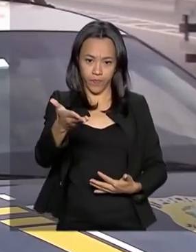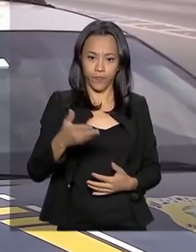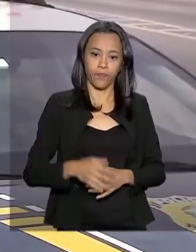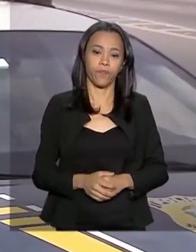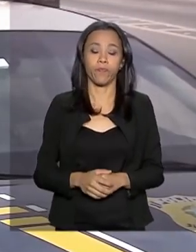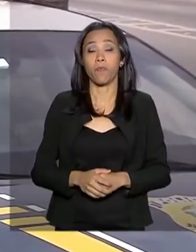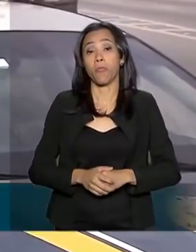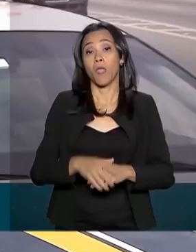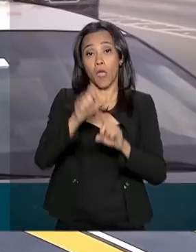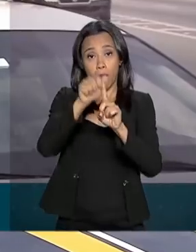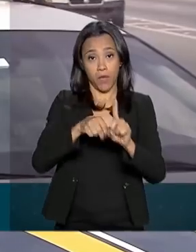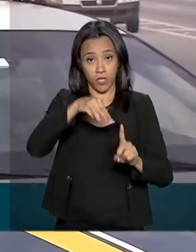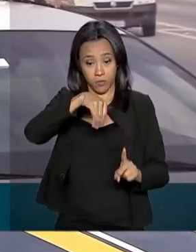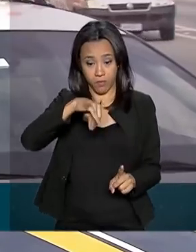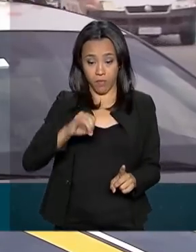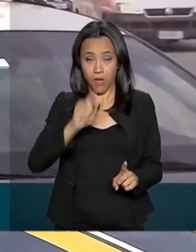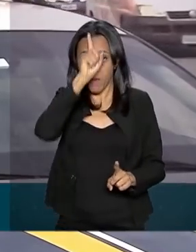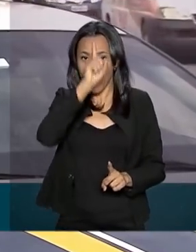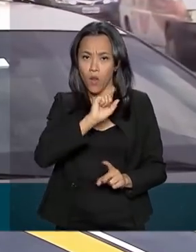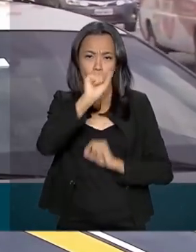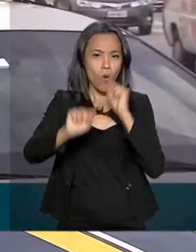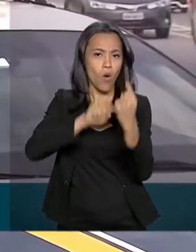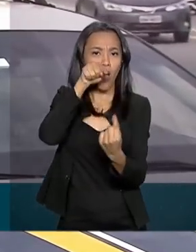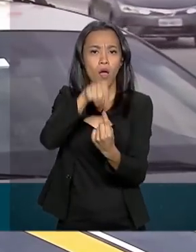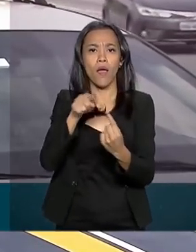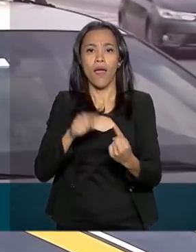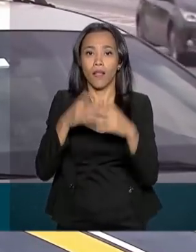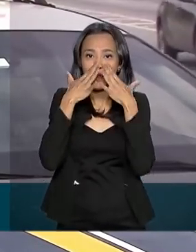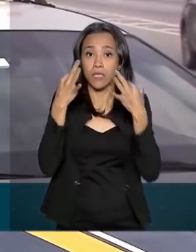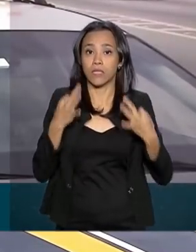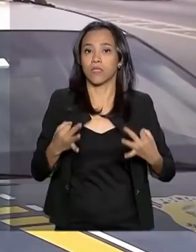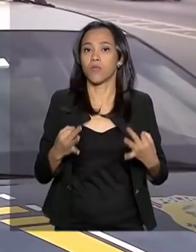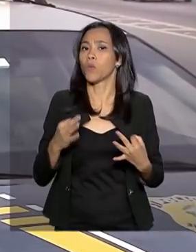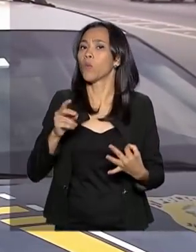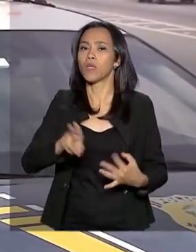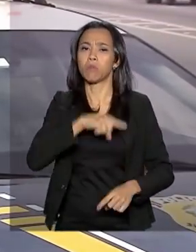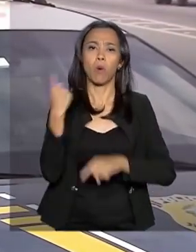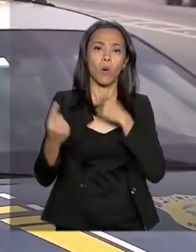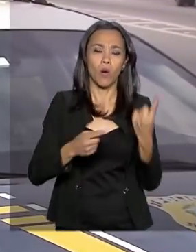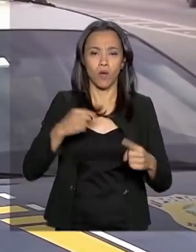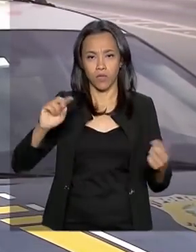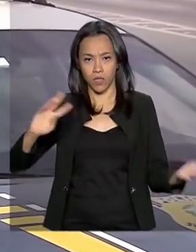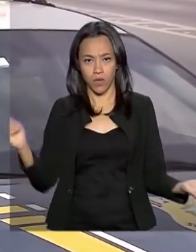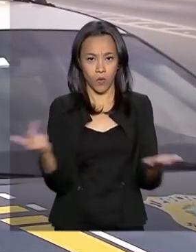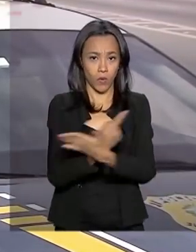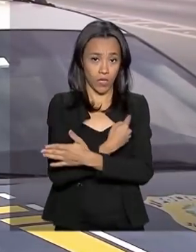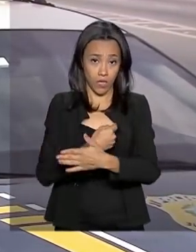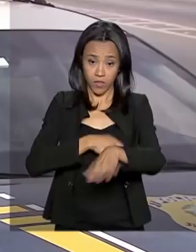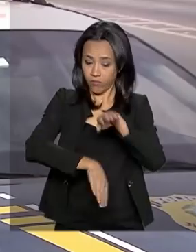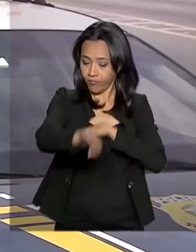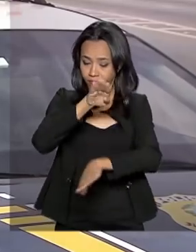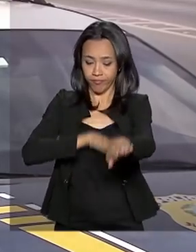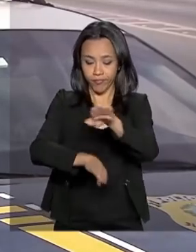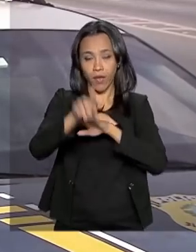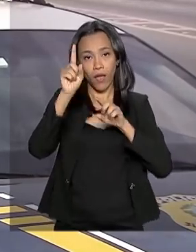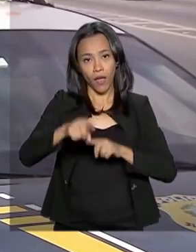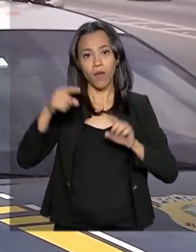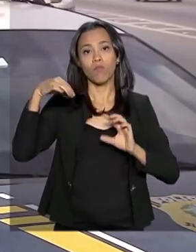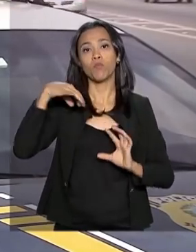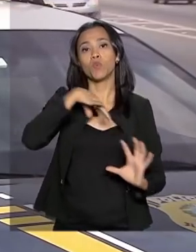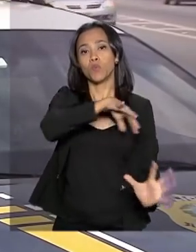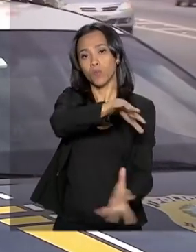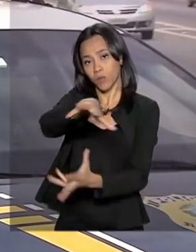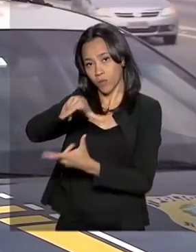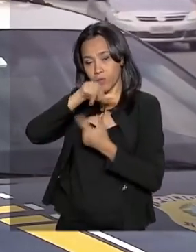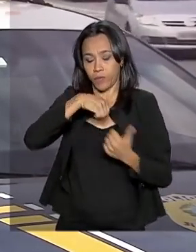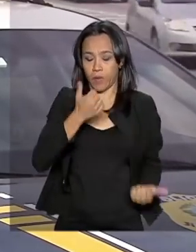O Maio Amarelo tem como objetivo chamar a atenção dos motoristas para as mortes e acidentes no trânsito. É um movimento mundial apoiado pela Polícia